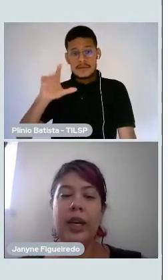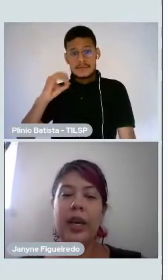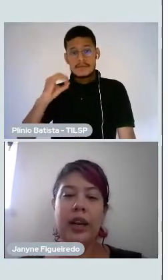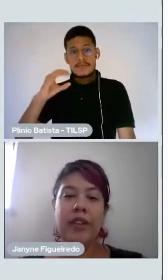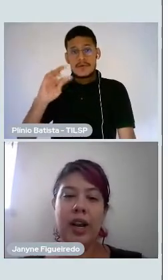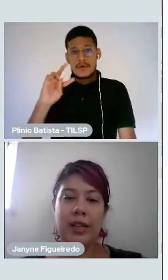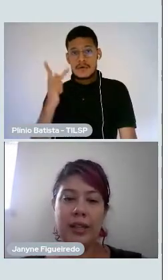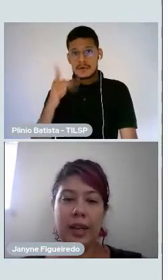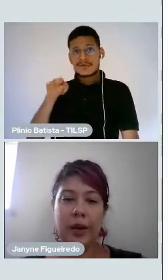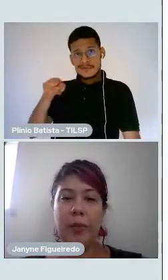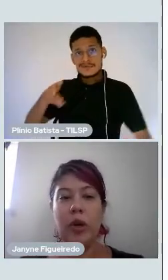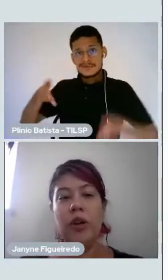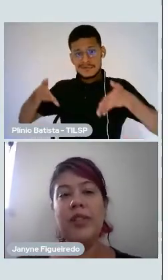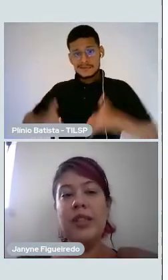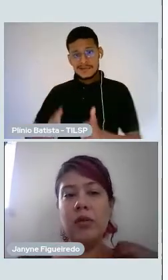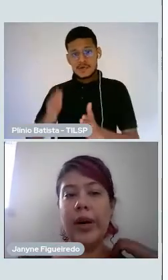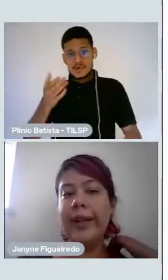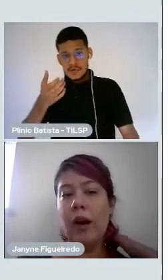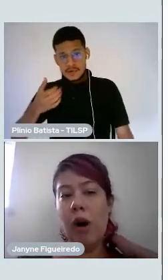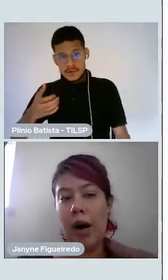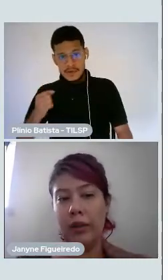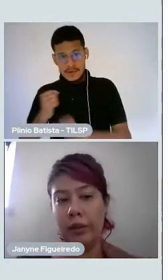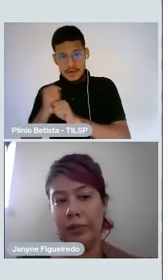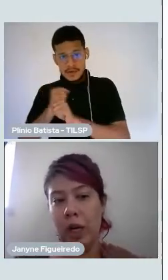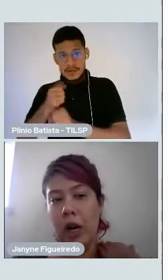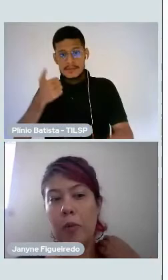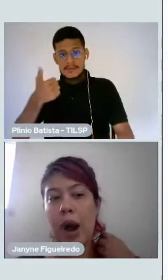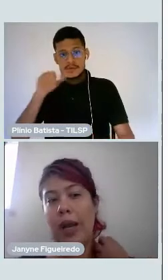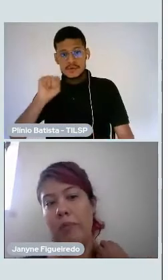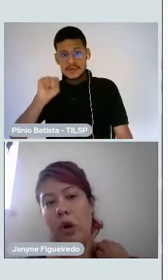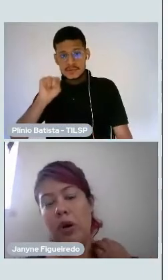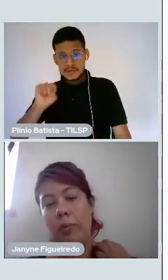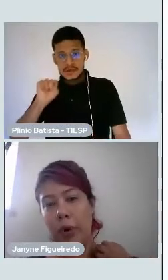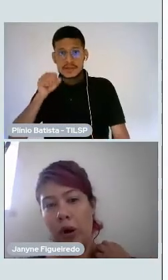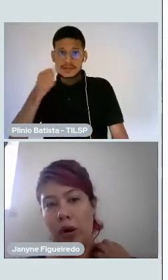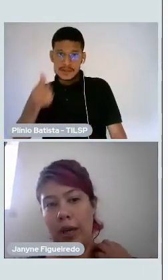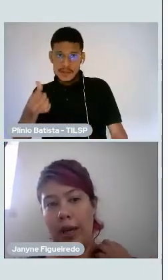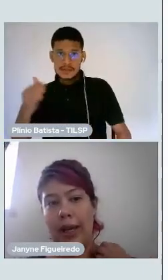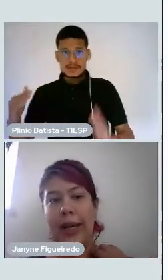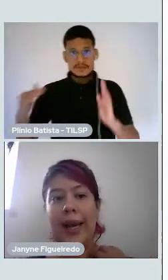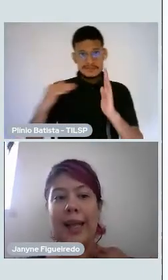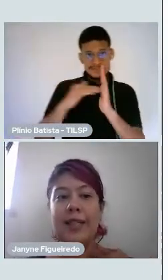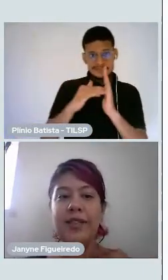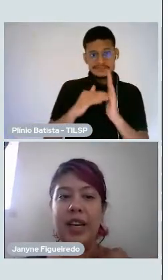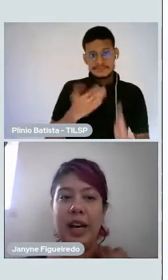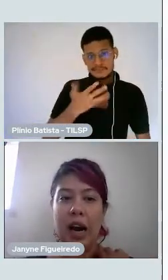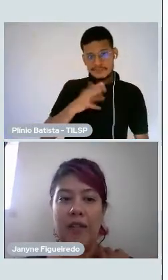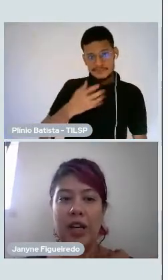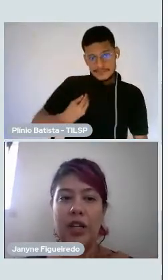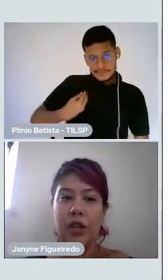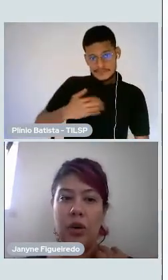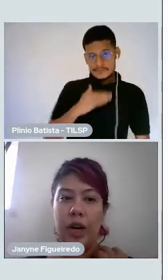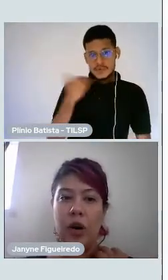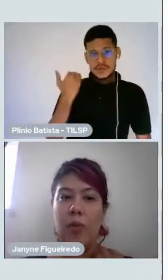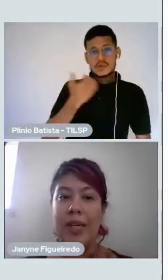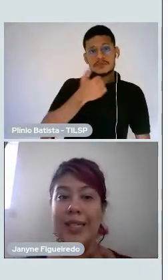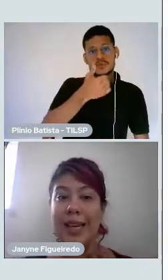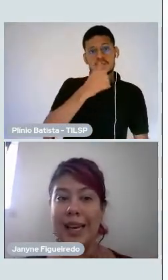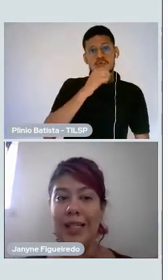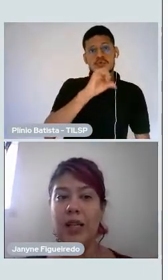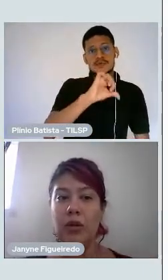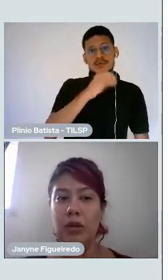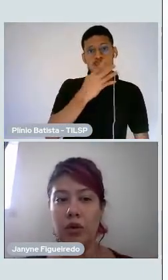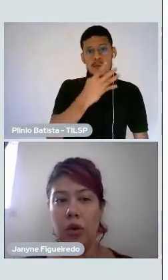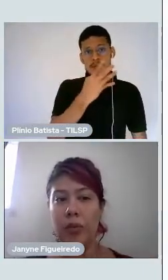1886 e ele faleceu em 1944. Mark Bloch, ele classificava a história como